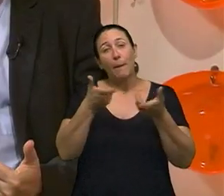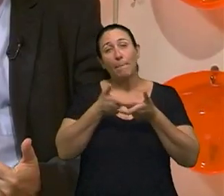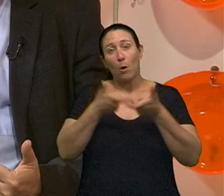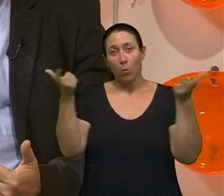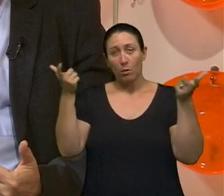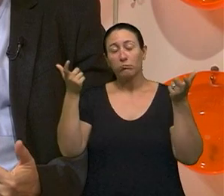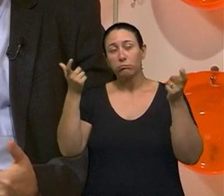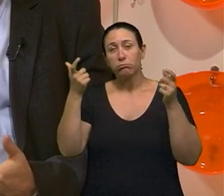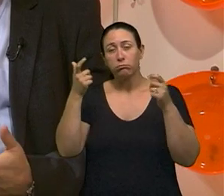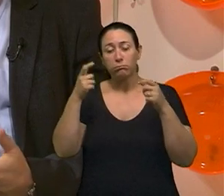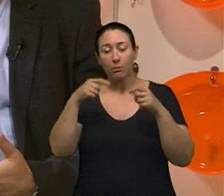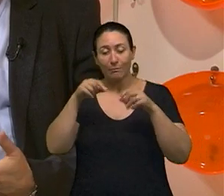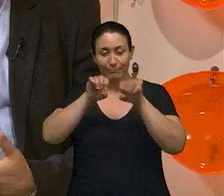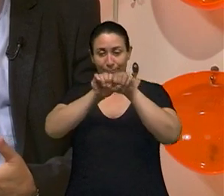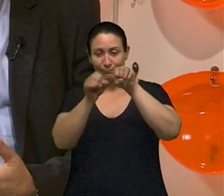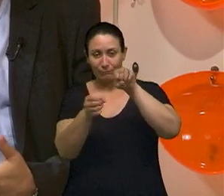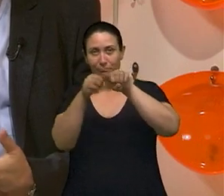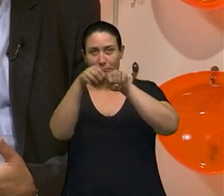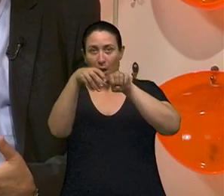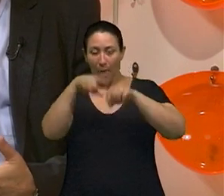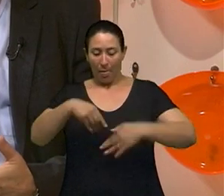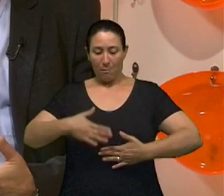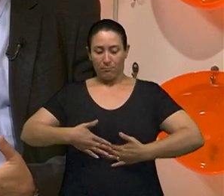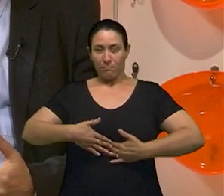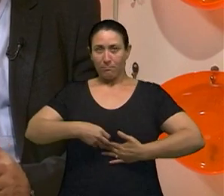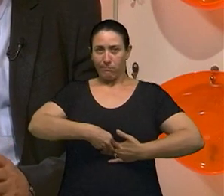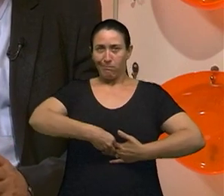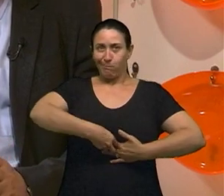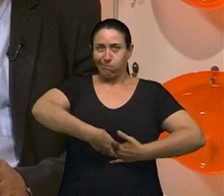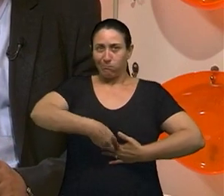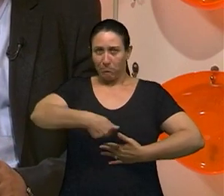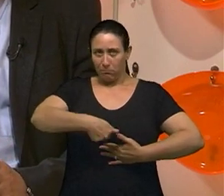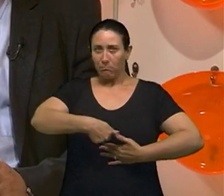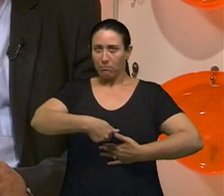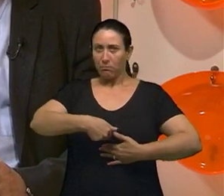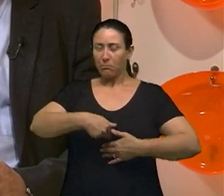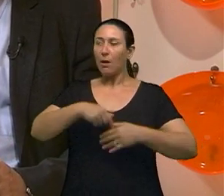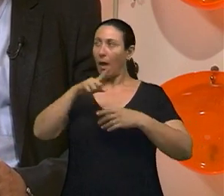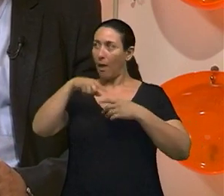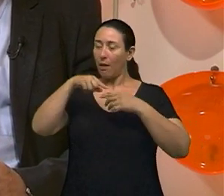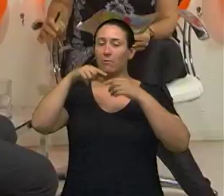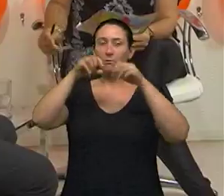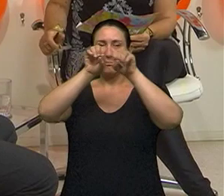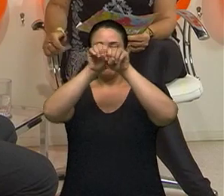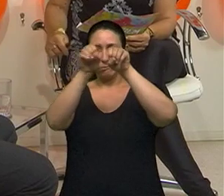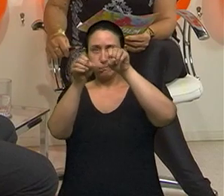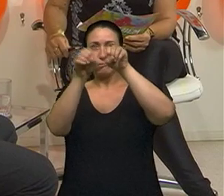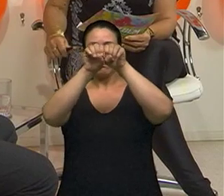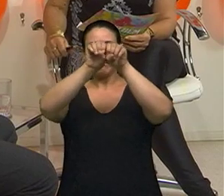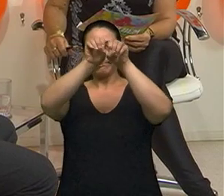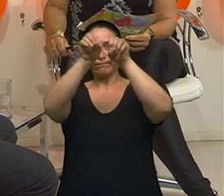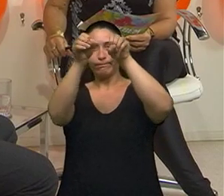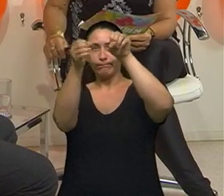frequente de desenvolver o aneurisma é na barriga na horta abdominal Então embora ela desça pelas pernas é na barriga isso é aquela bifurca mais ou